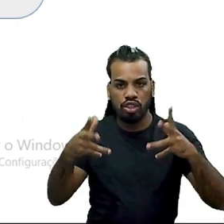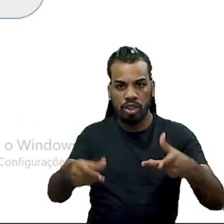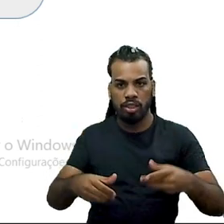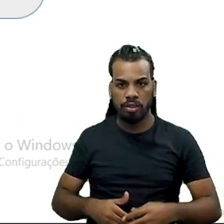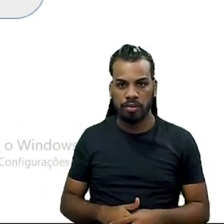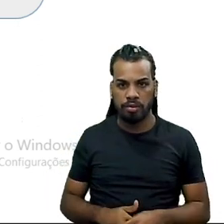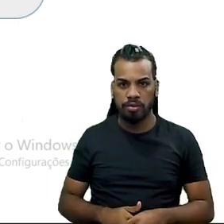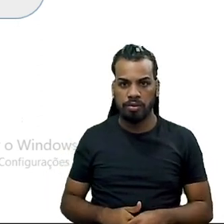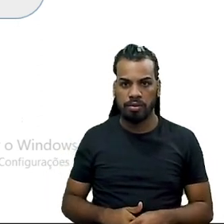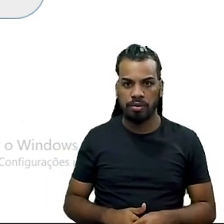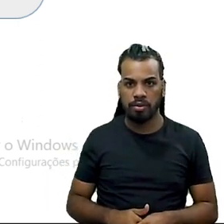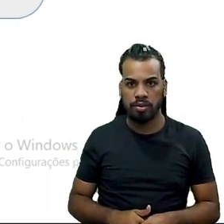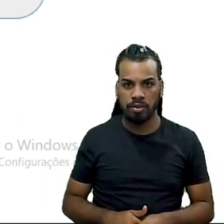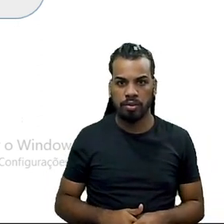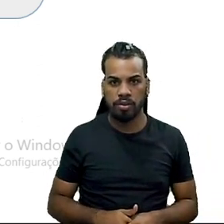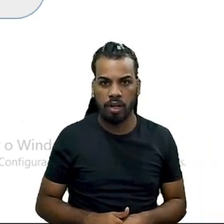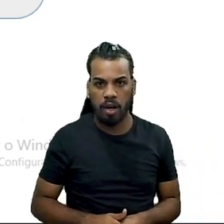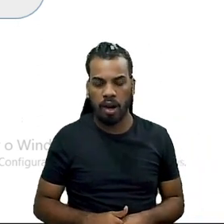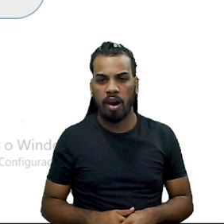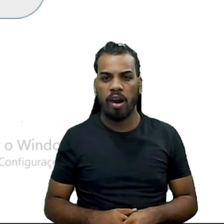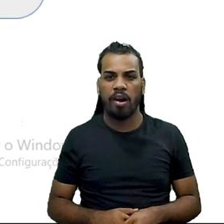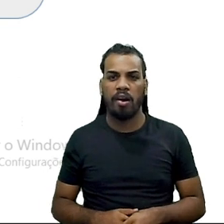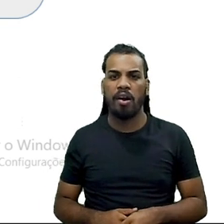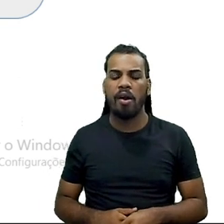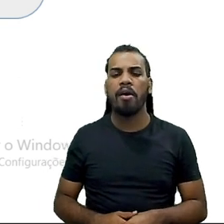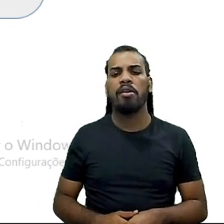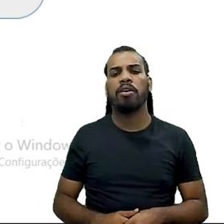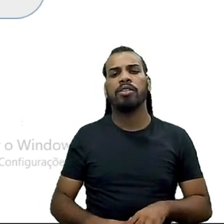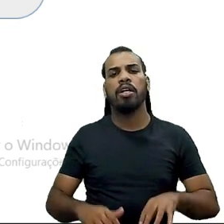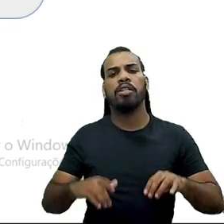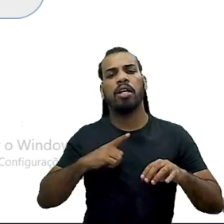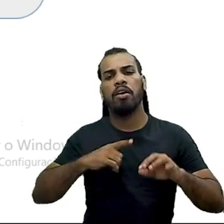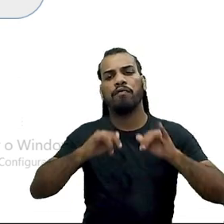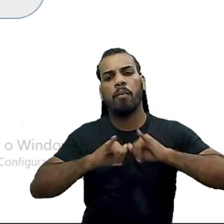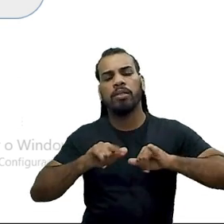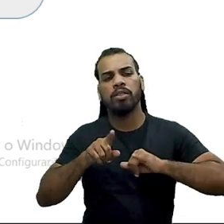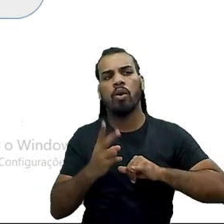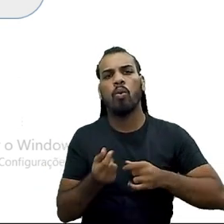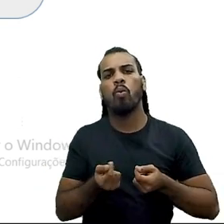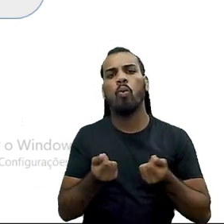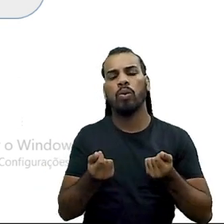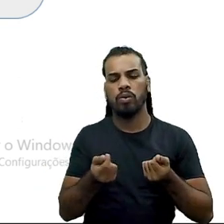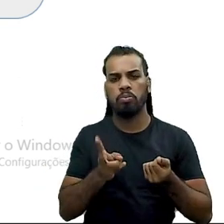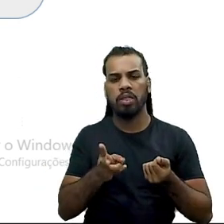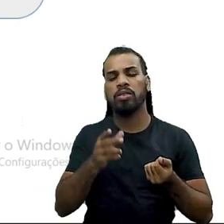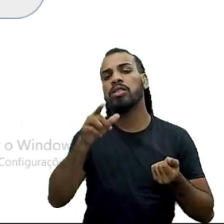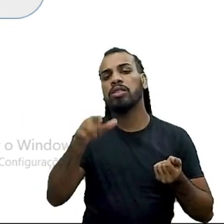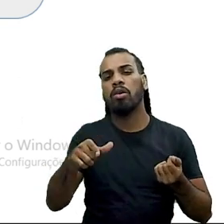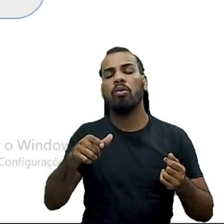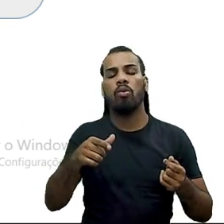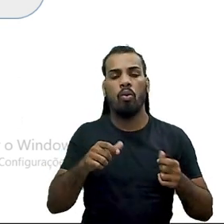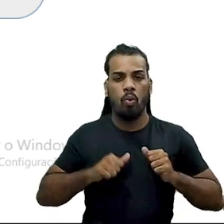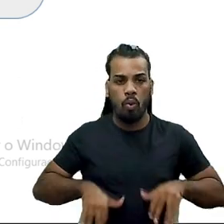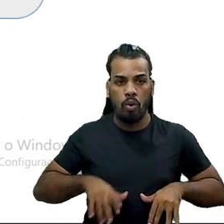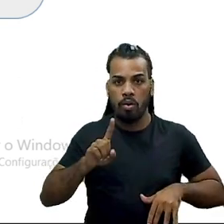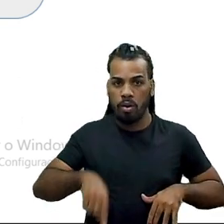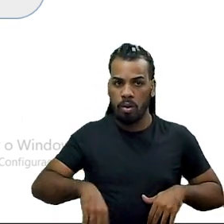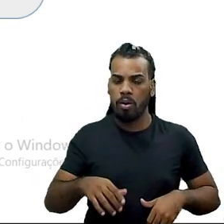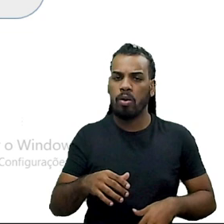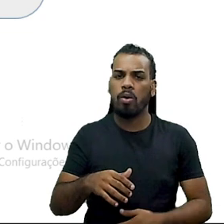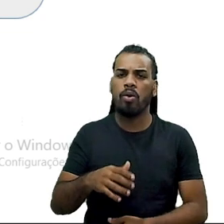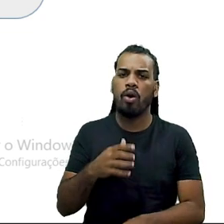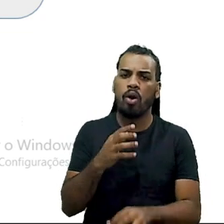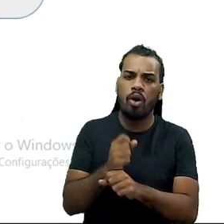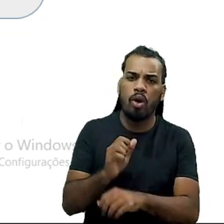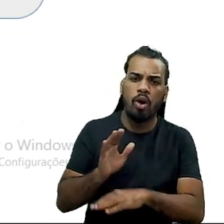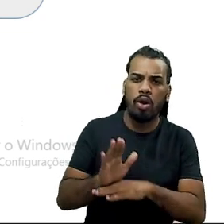E aí, ele tendo a informação de quanto é o custo fixo dele, ele vai precisar saber qual é a margem de